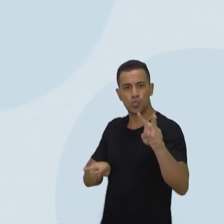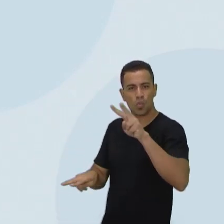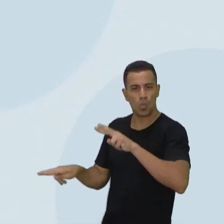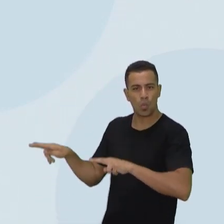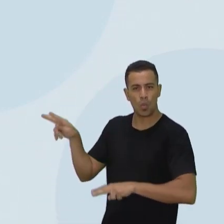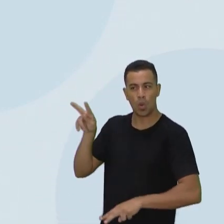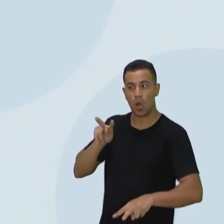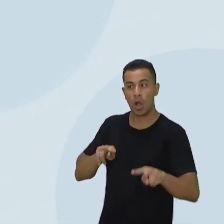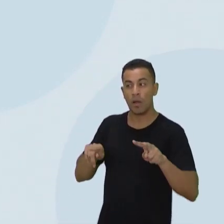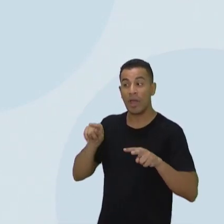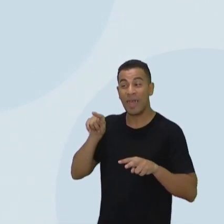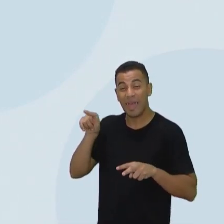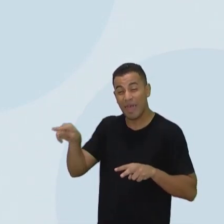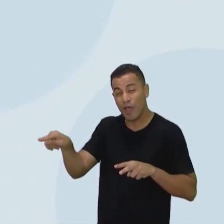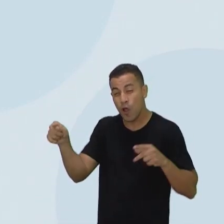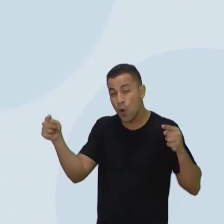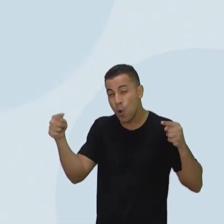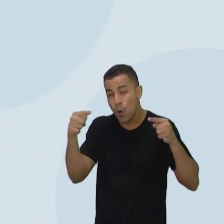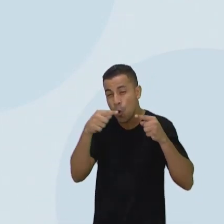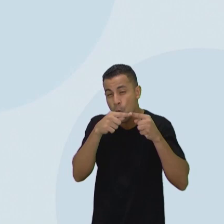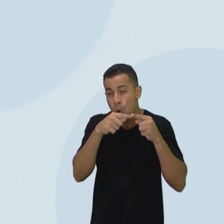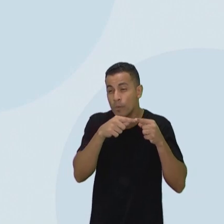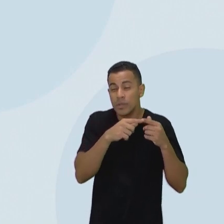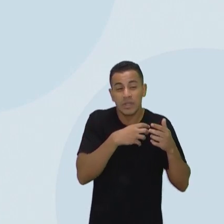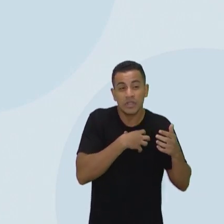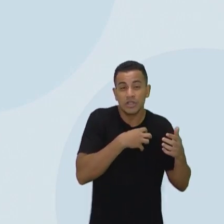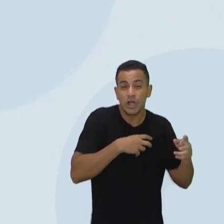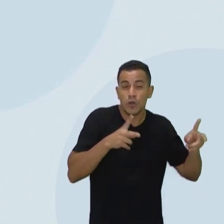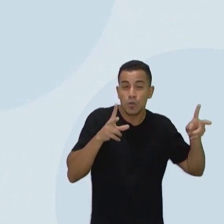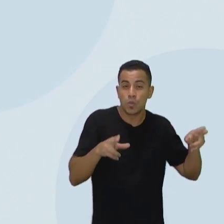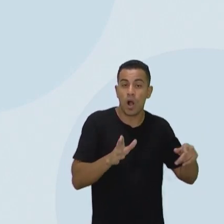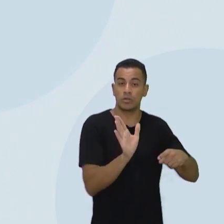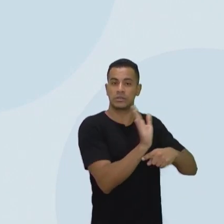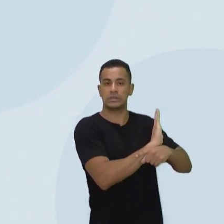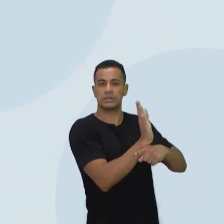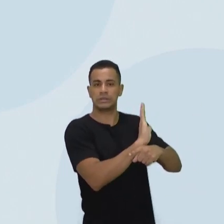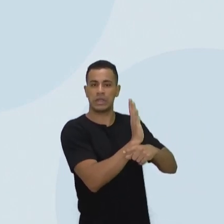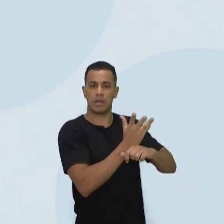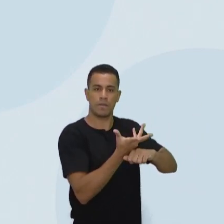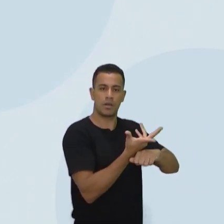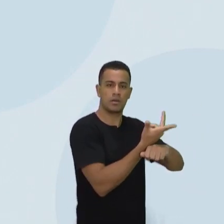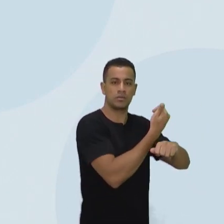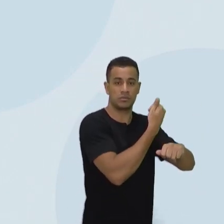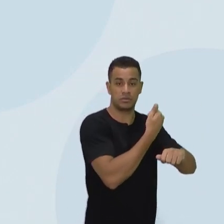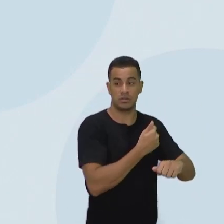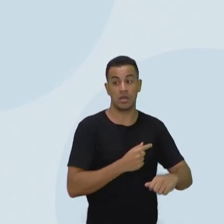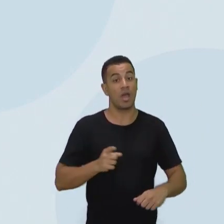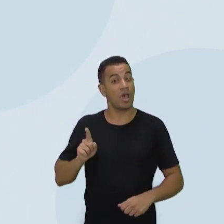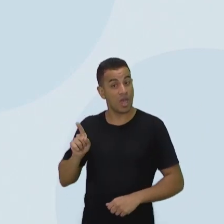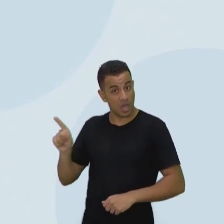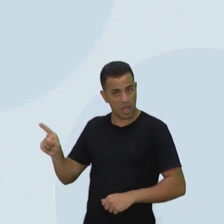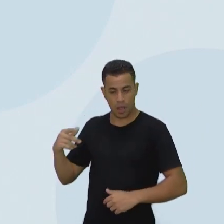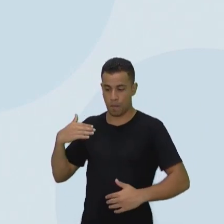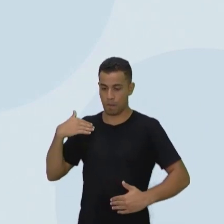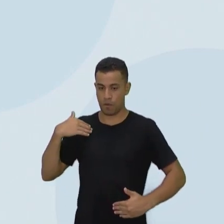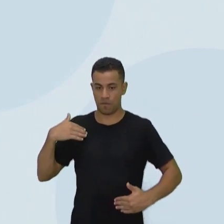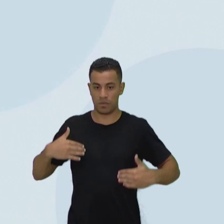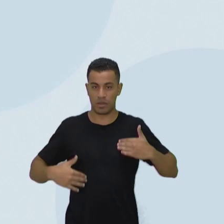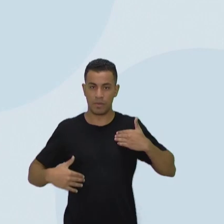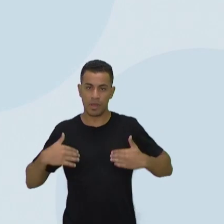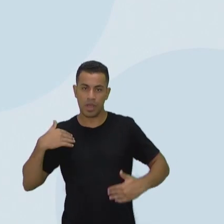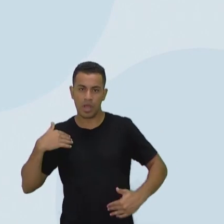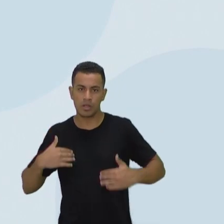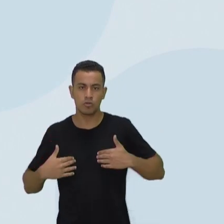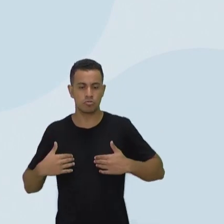das artes cênicas. Nesse tipo de obra, quase sempre planejada, incorpora-se um elemento espontâneo e de